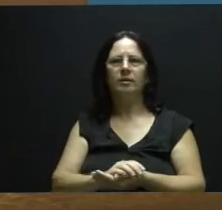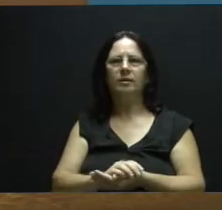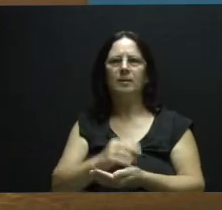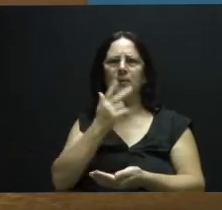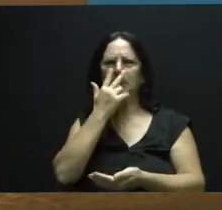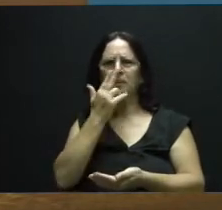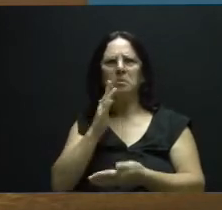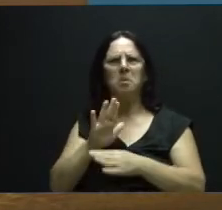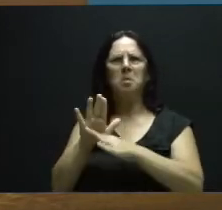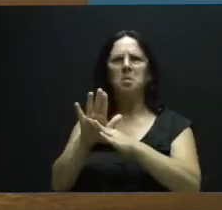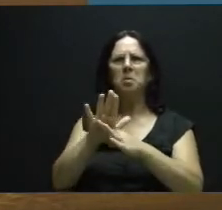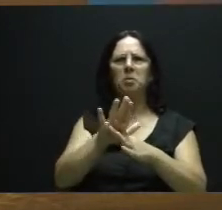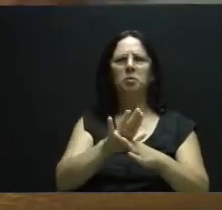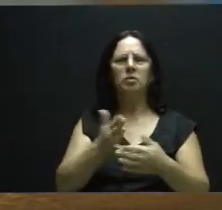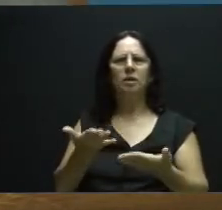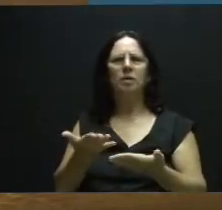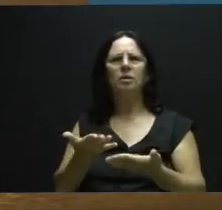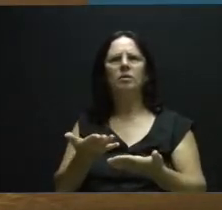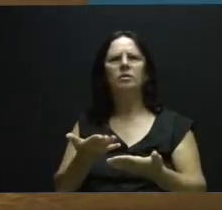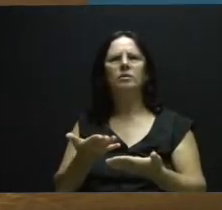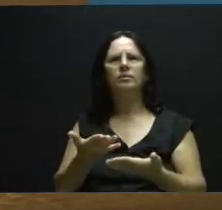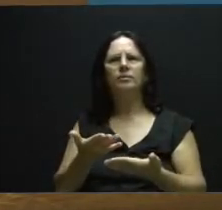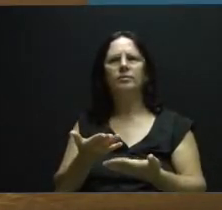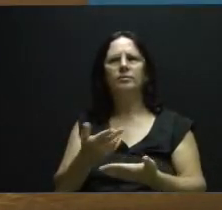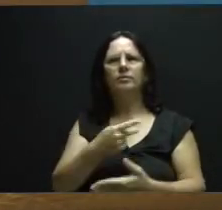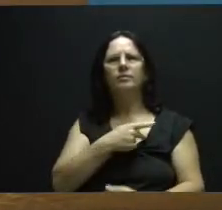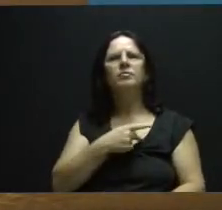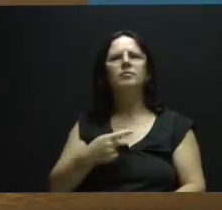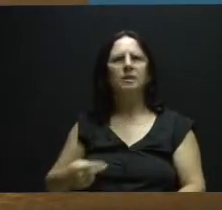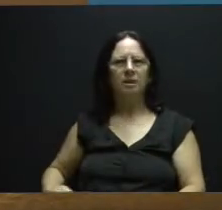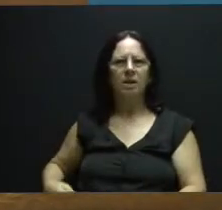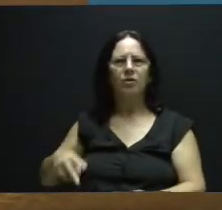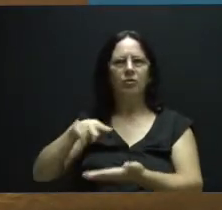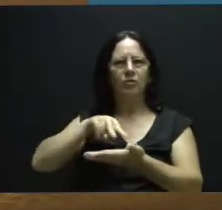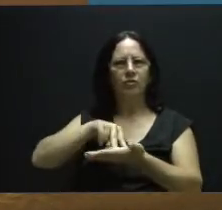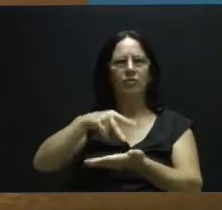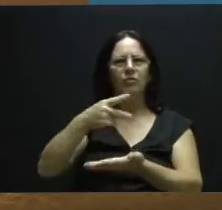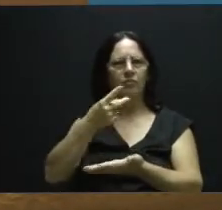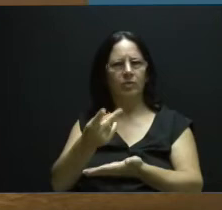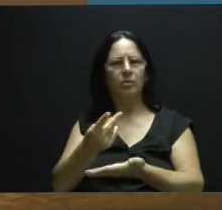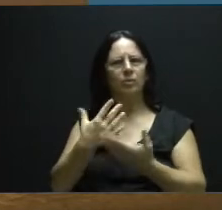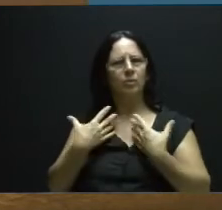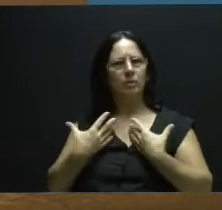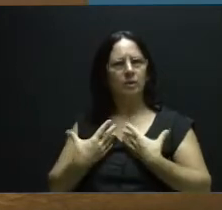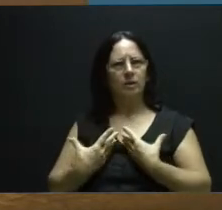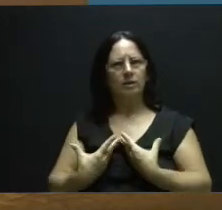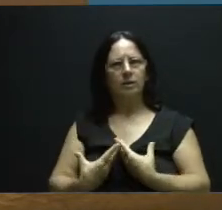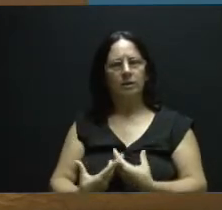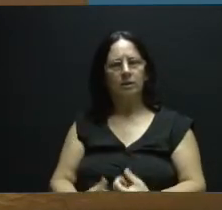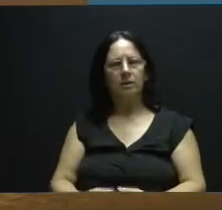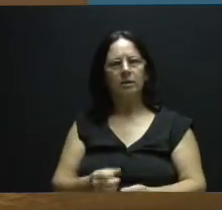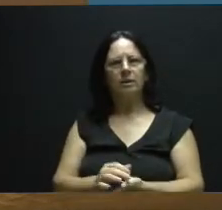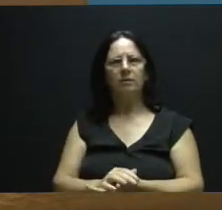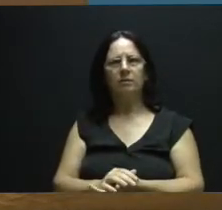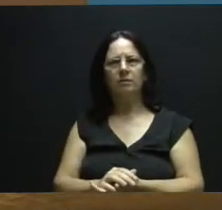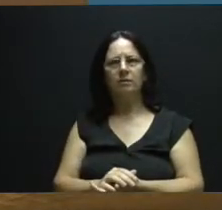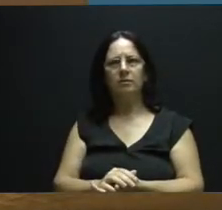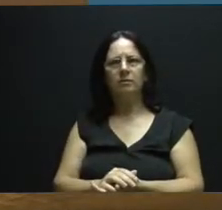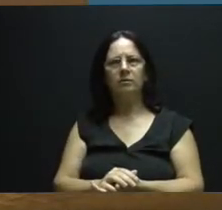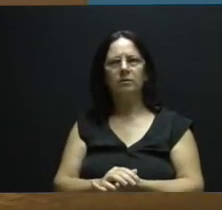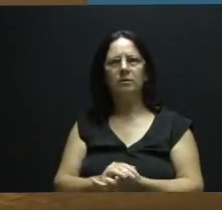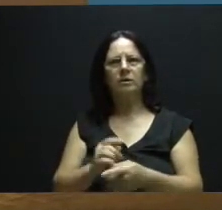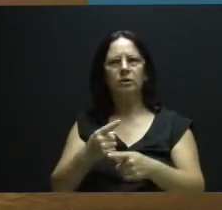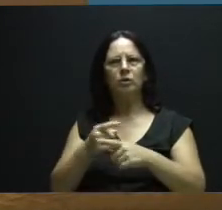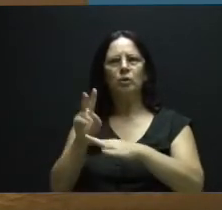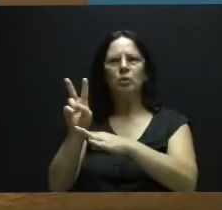está fazendo um favor nosso presidente foi uma fala muito bem aqui estamos cansados os vereadores estão cansados de colocar as questões de